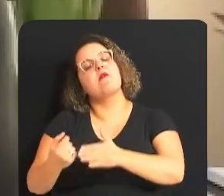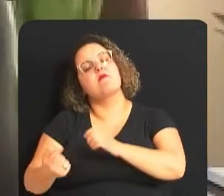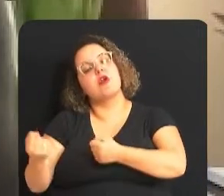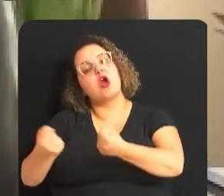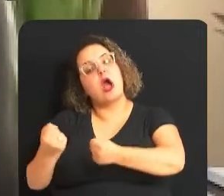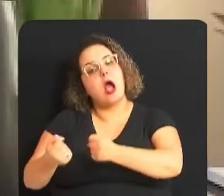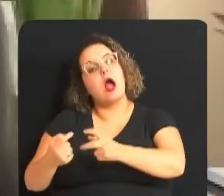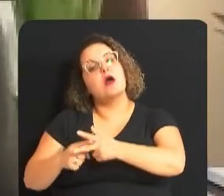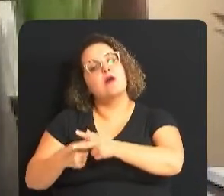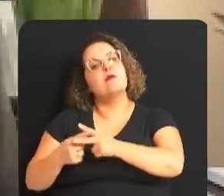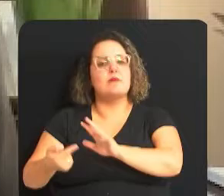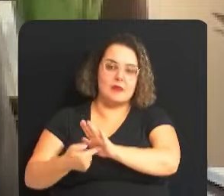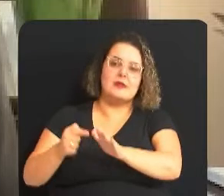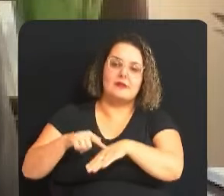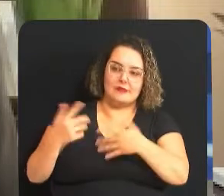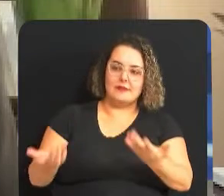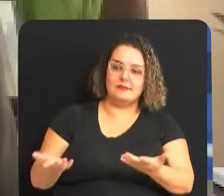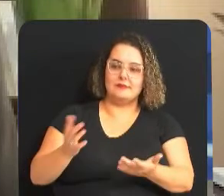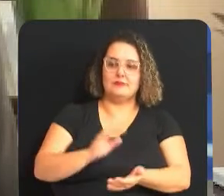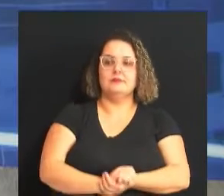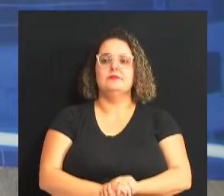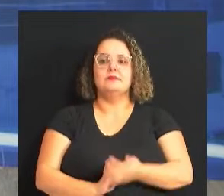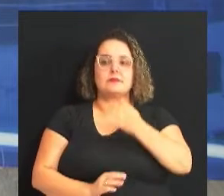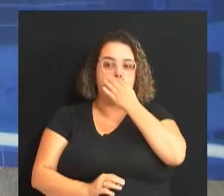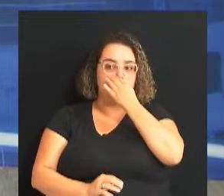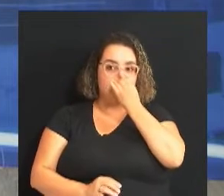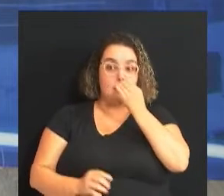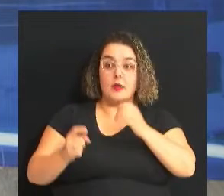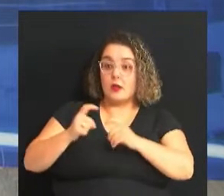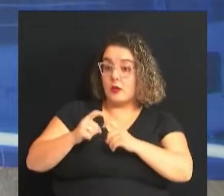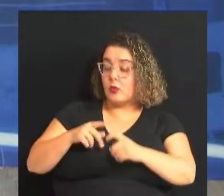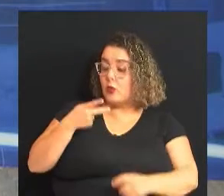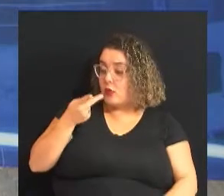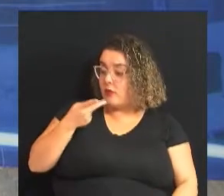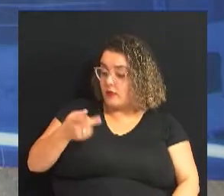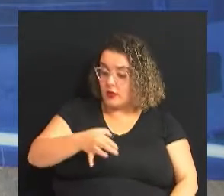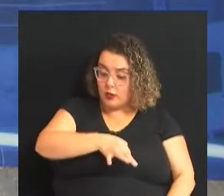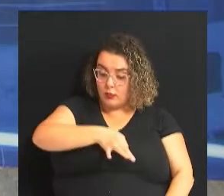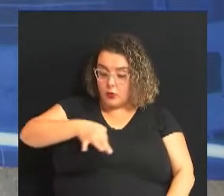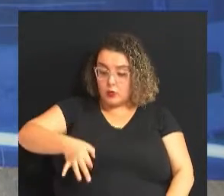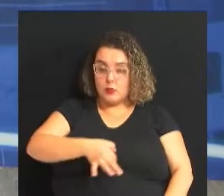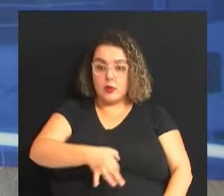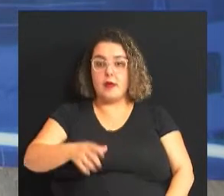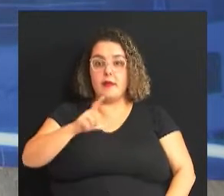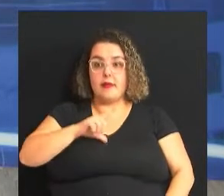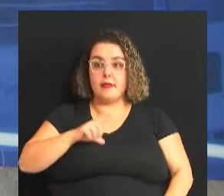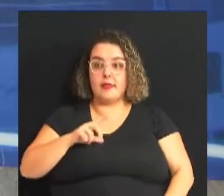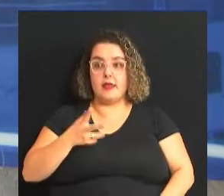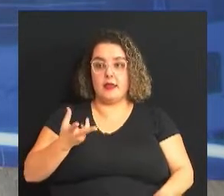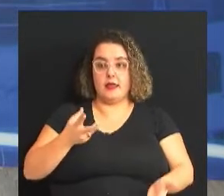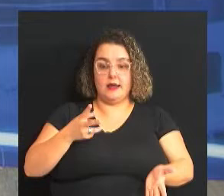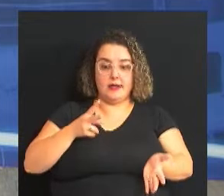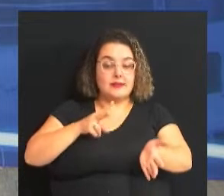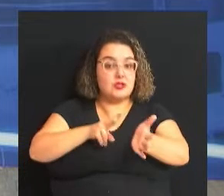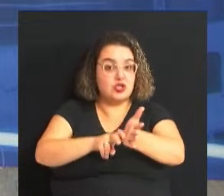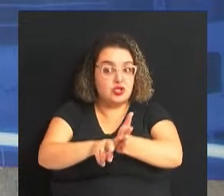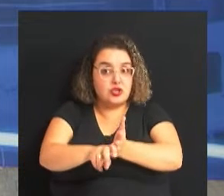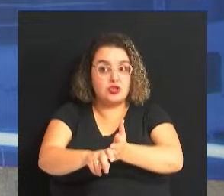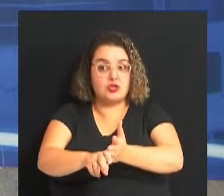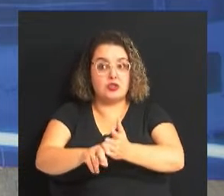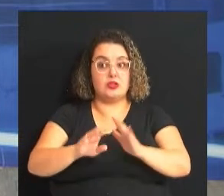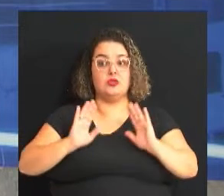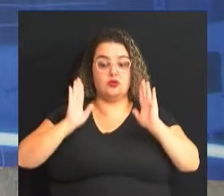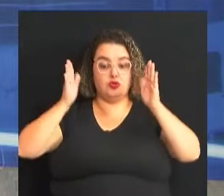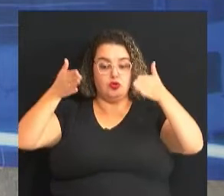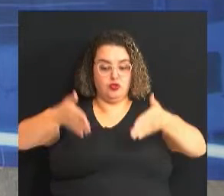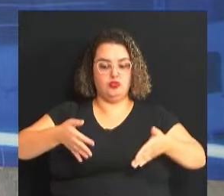quero reavaliar minha Doutor, saúde. quando a gente fala de intestino, normalmente como é feito o diagnóstico? Tem exames voltados só para o